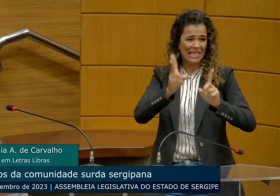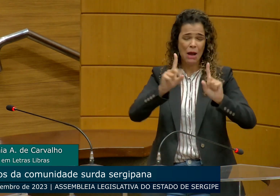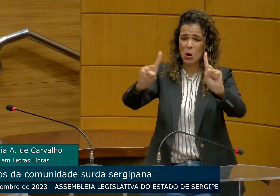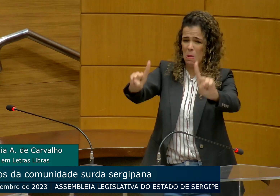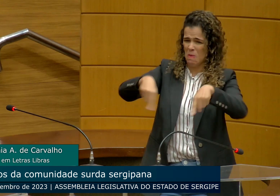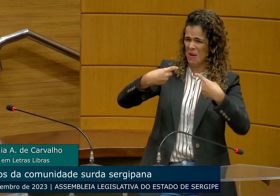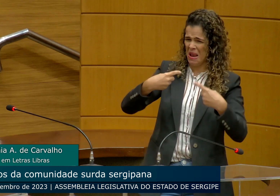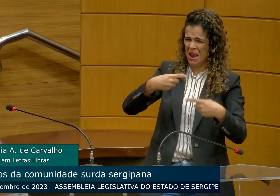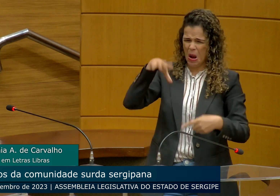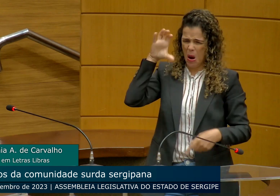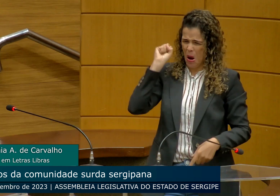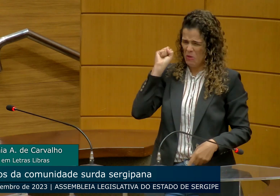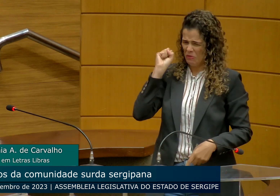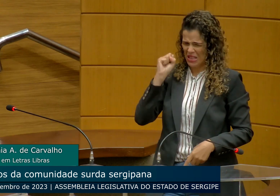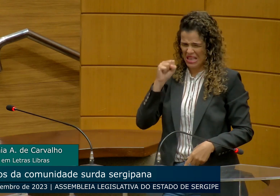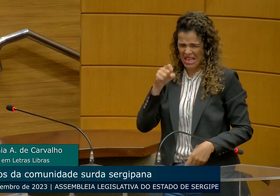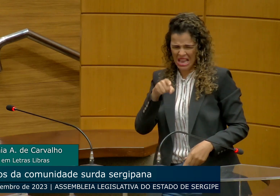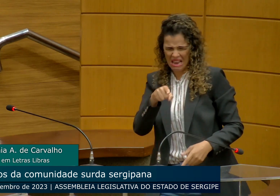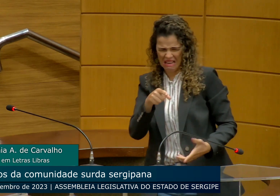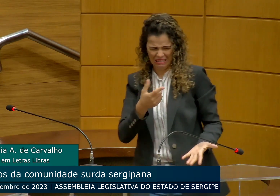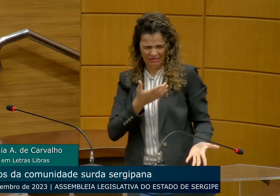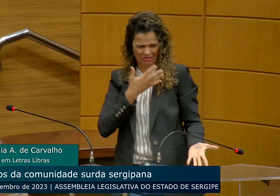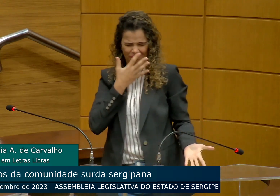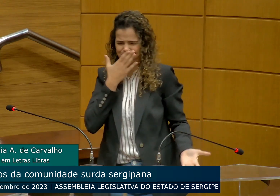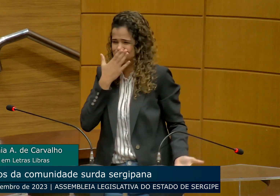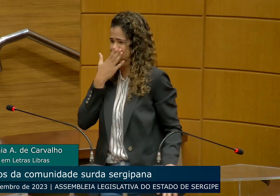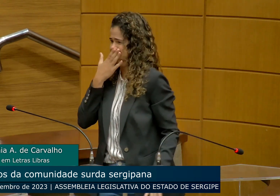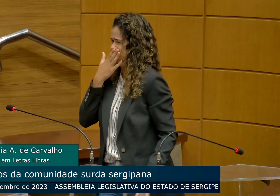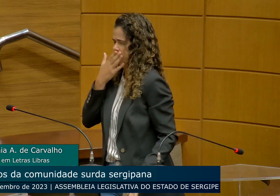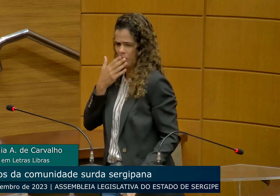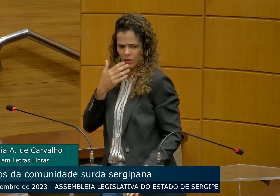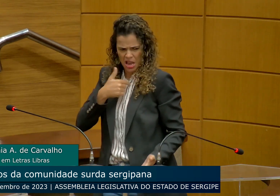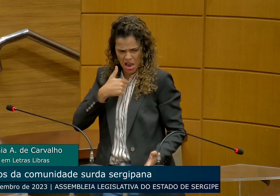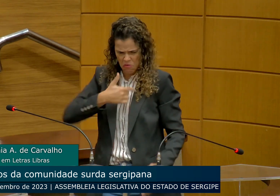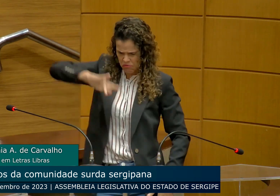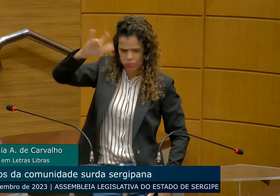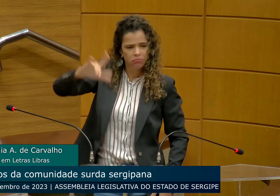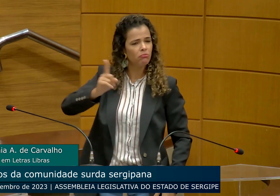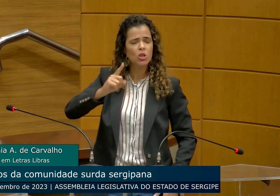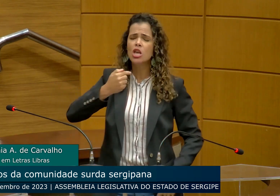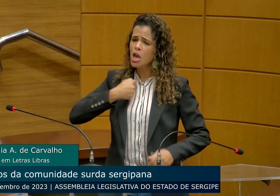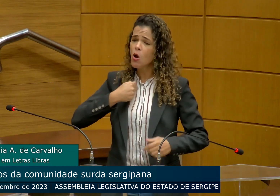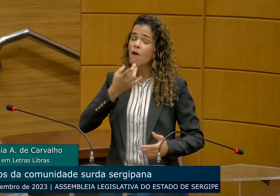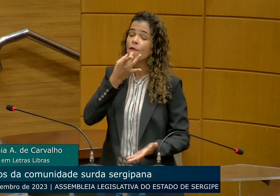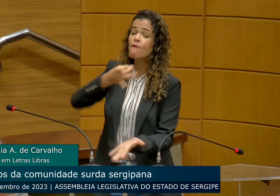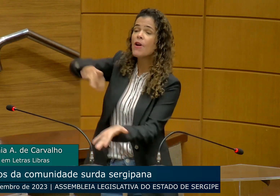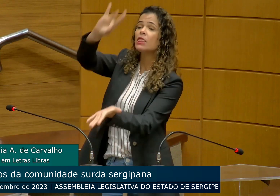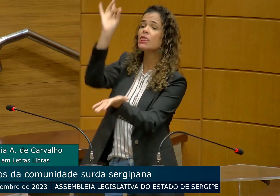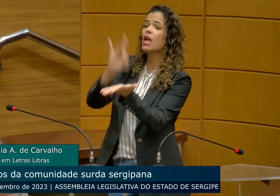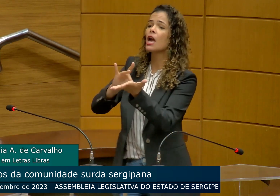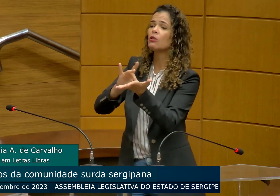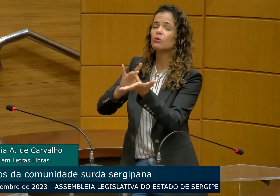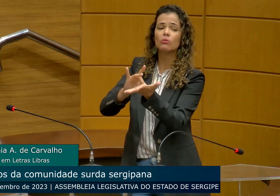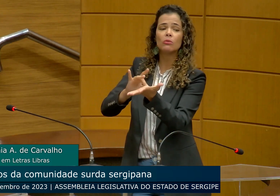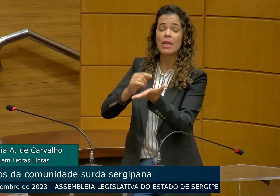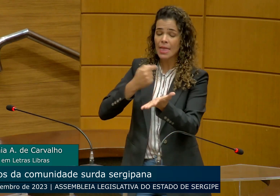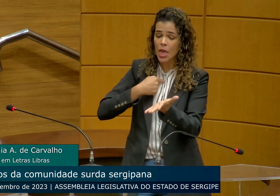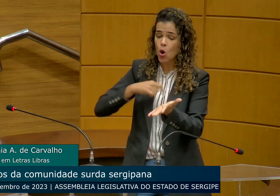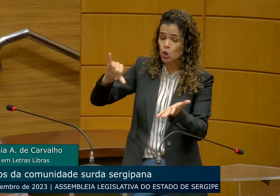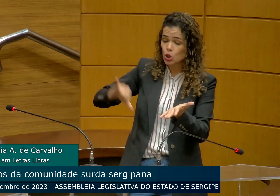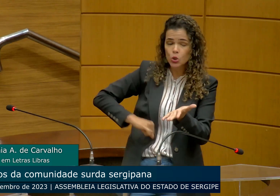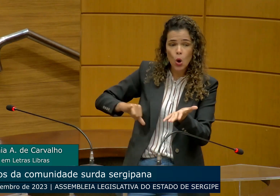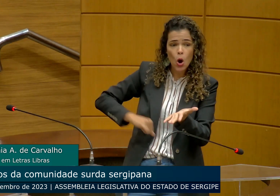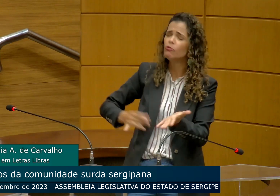tudo isso, né? E aí existiam essas reclamações dos ouvintes em relação a mim, como se fossem zombarias, mas